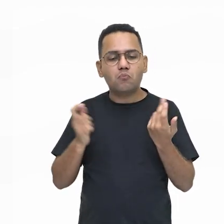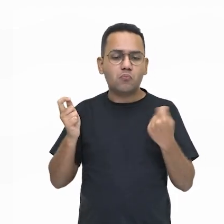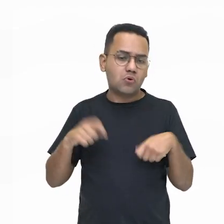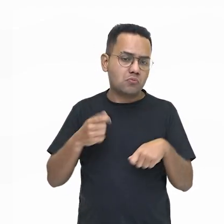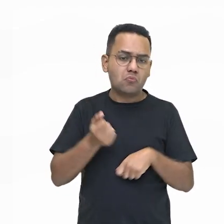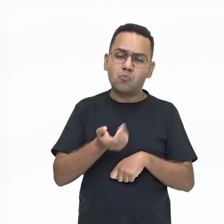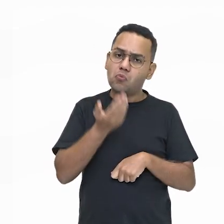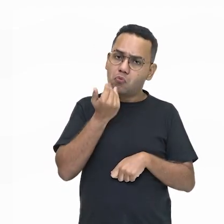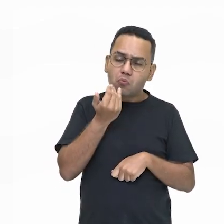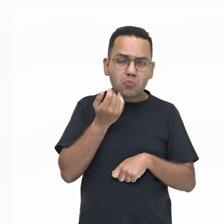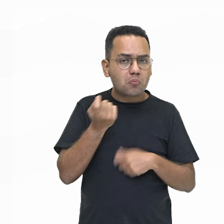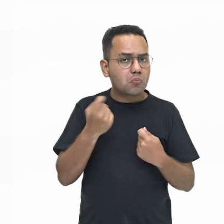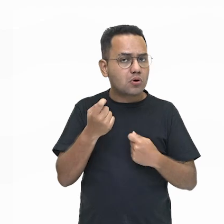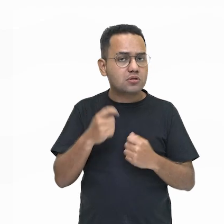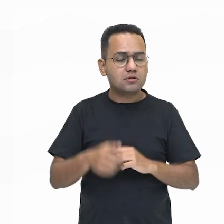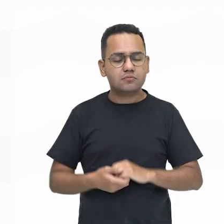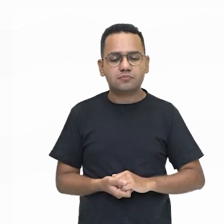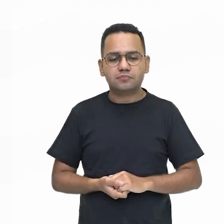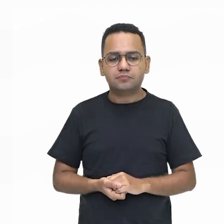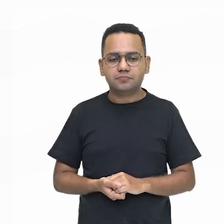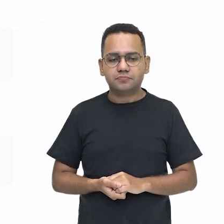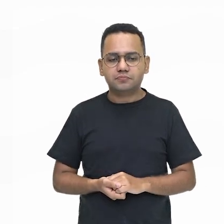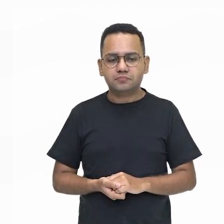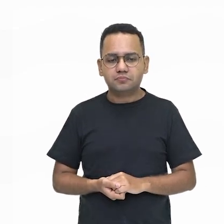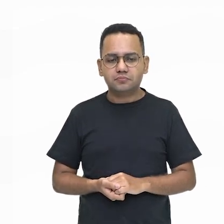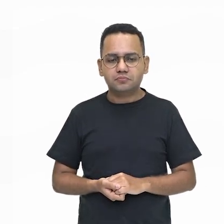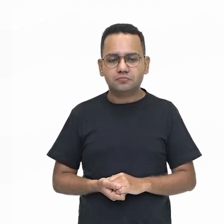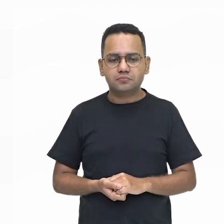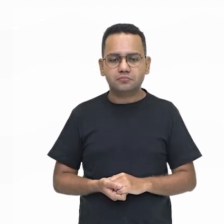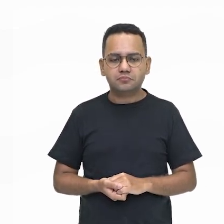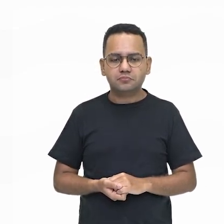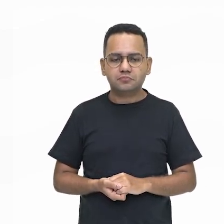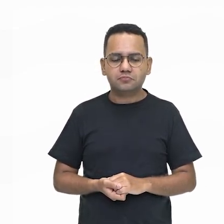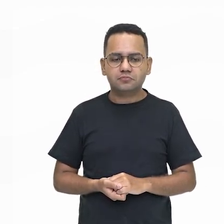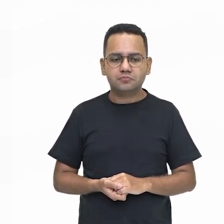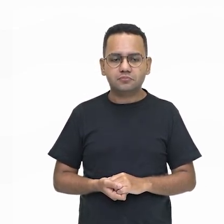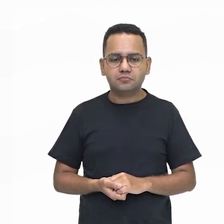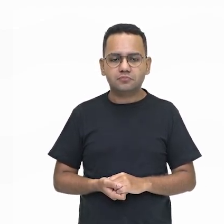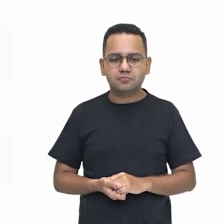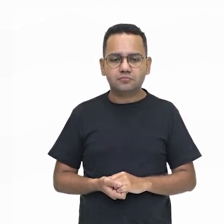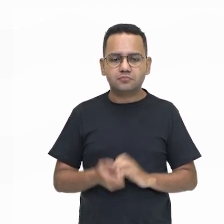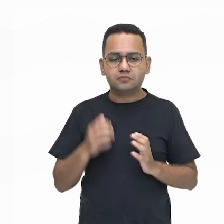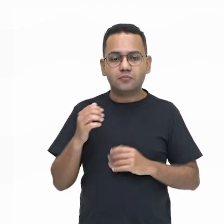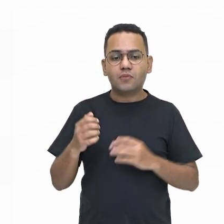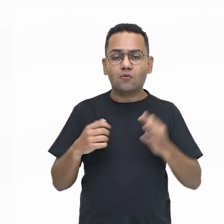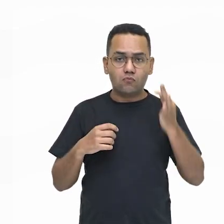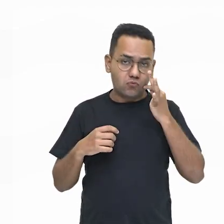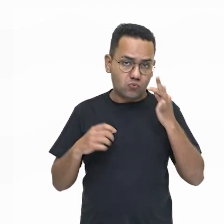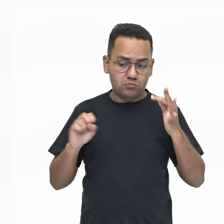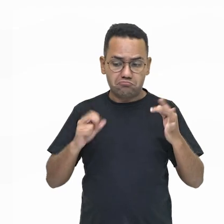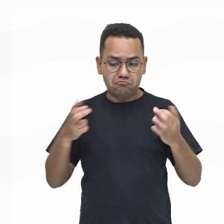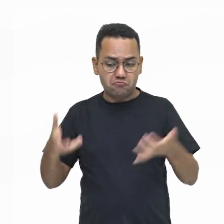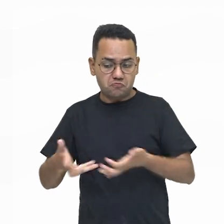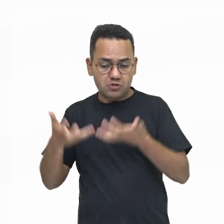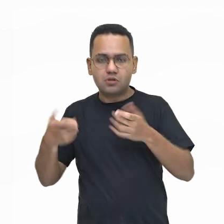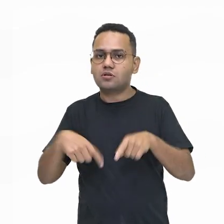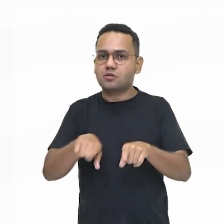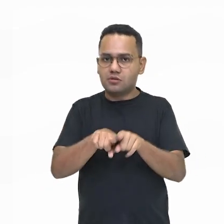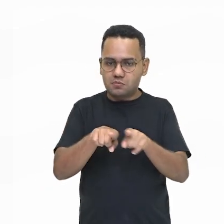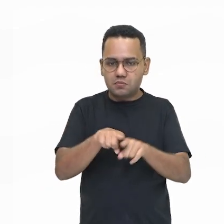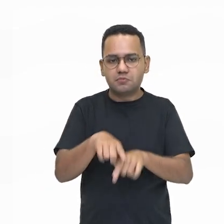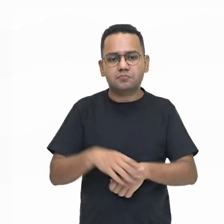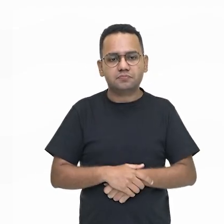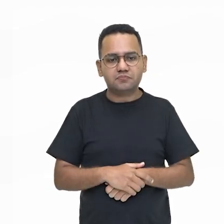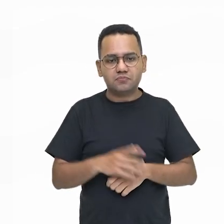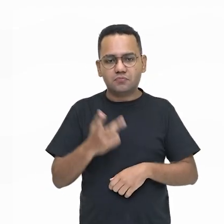comer até numa boa quantidade, 3 a 4 porções. Frutas, vegetais também. Aí já